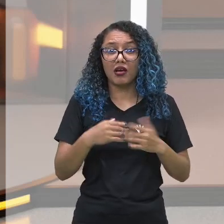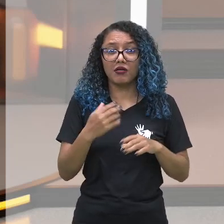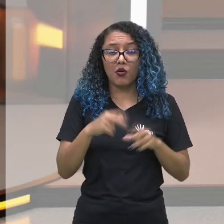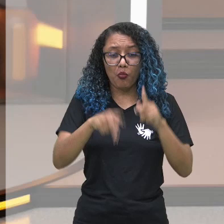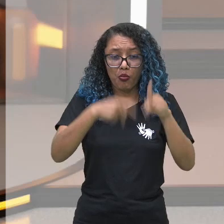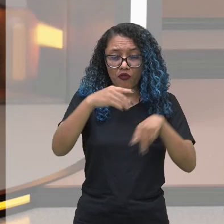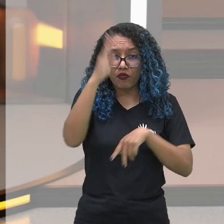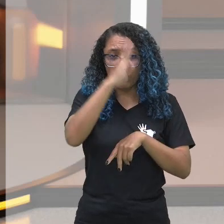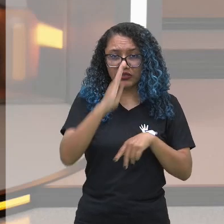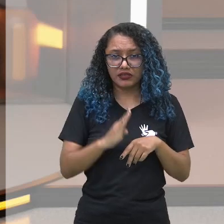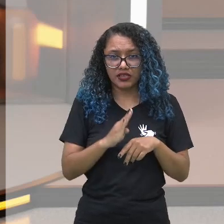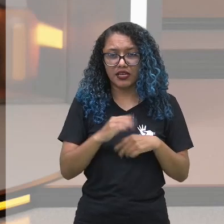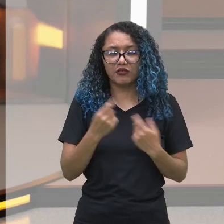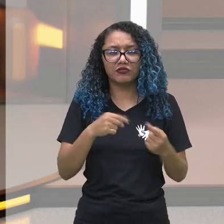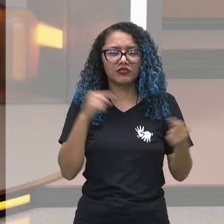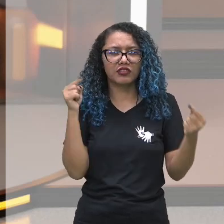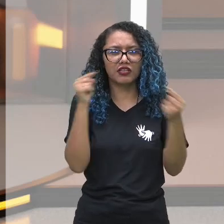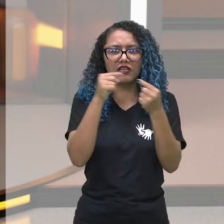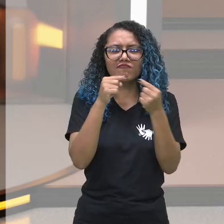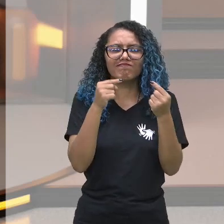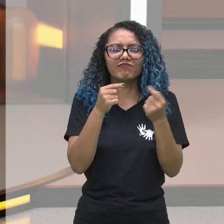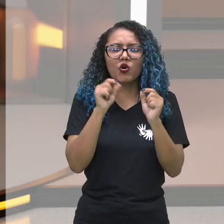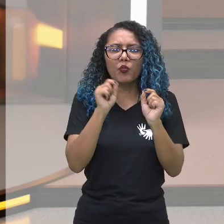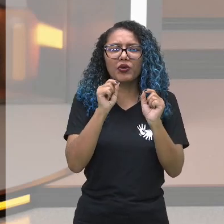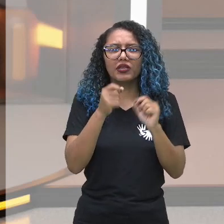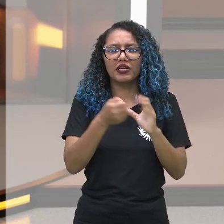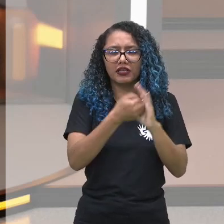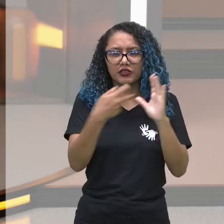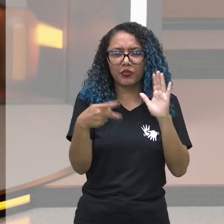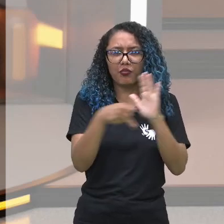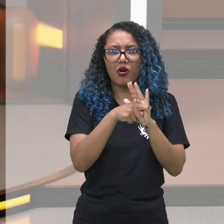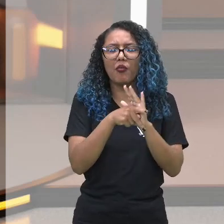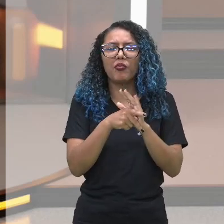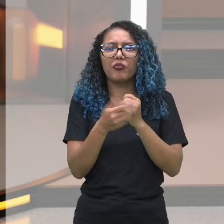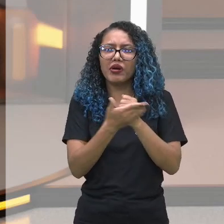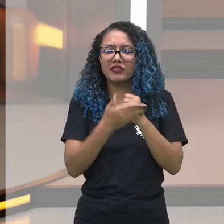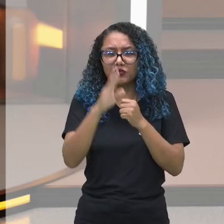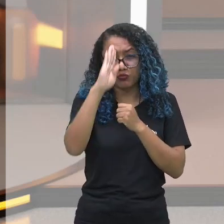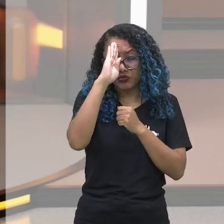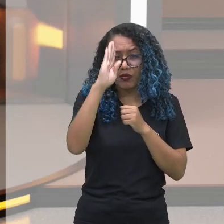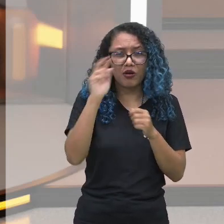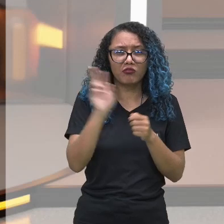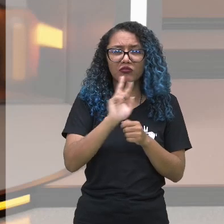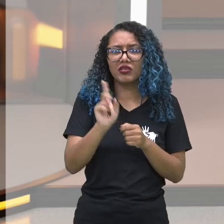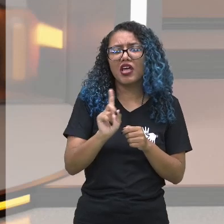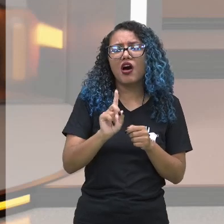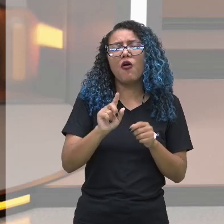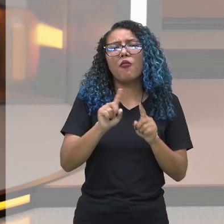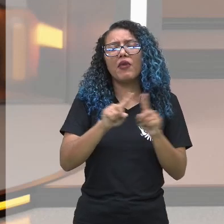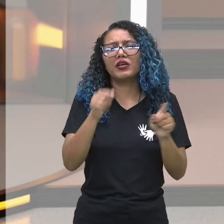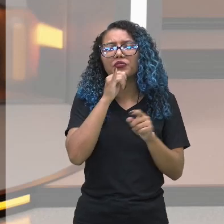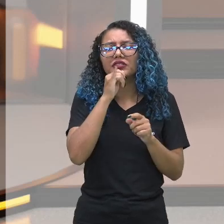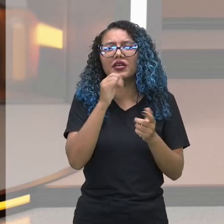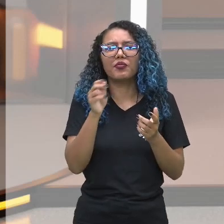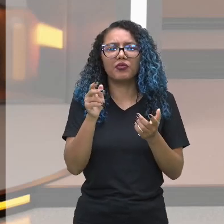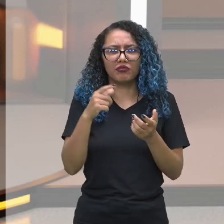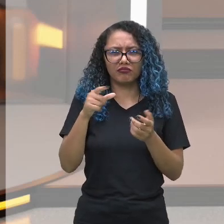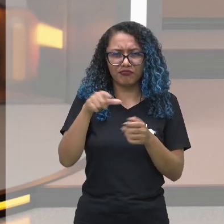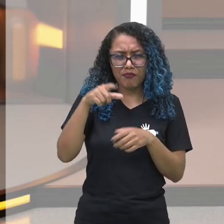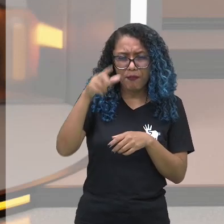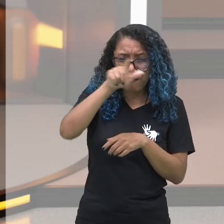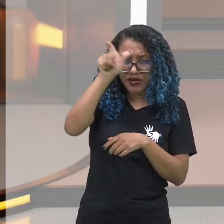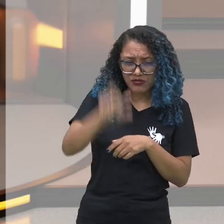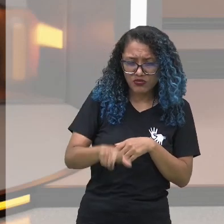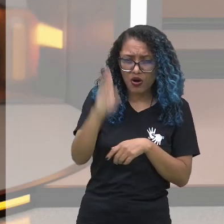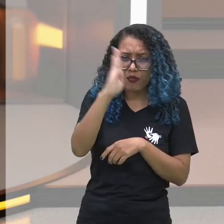com os aspectos mais relevantes culturais associados à sua nação. Como acontece, existe brasileiro, por exemplo, que não